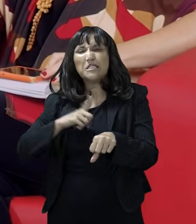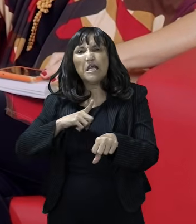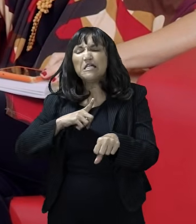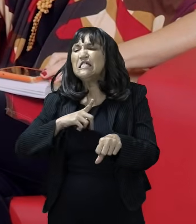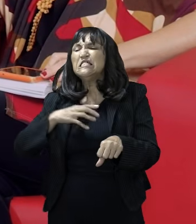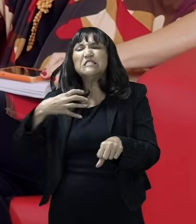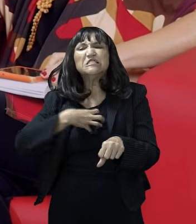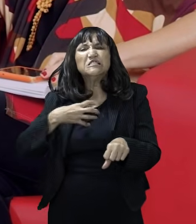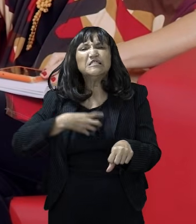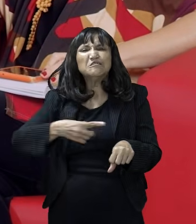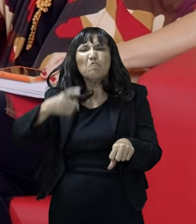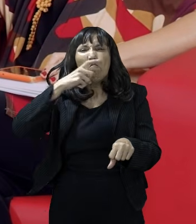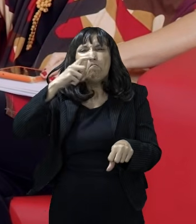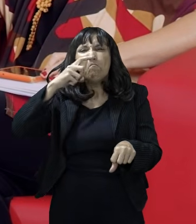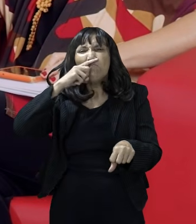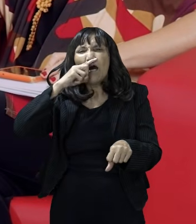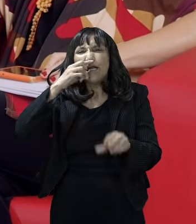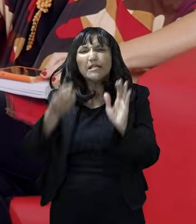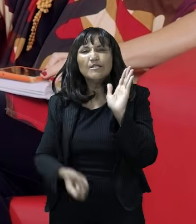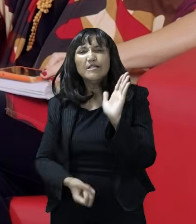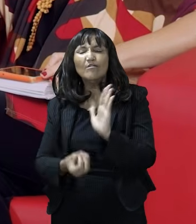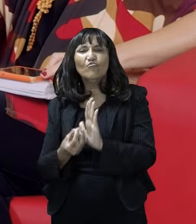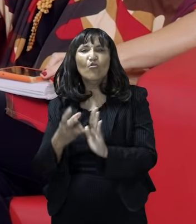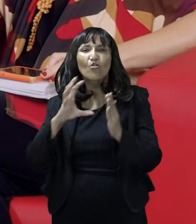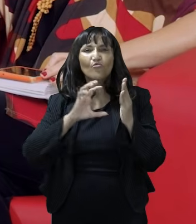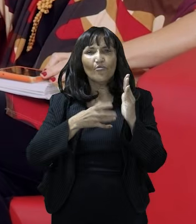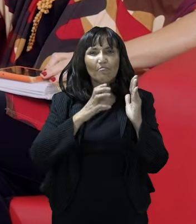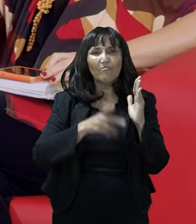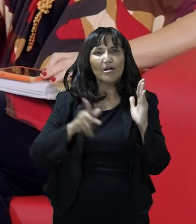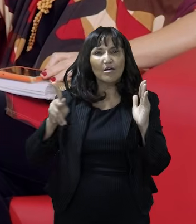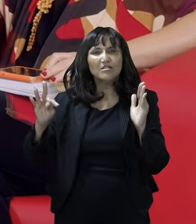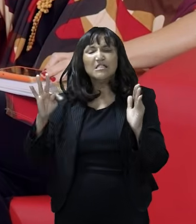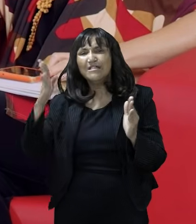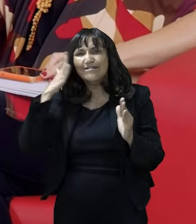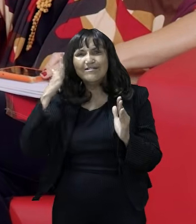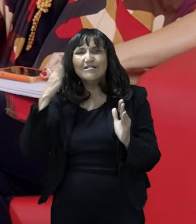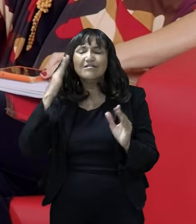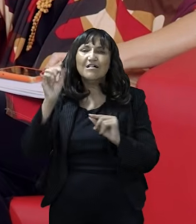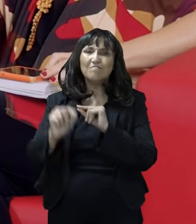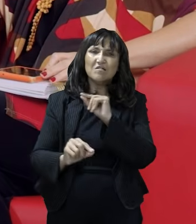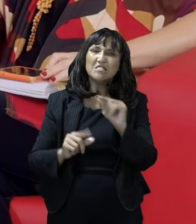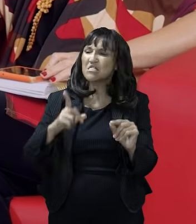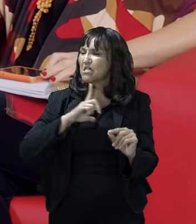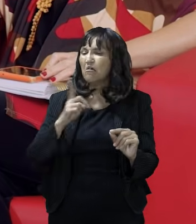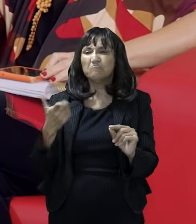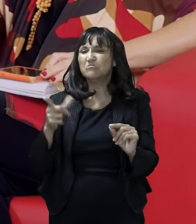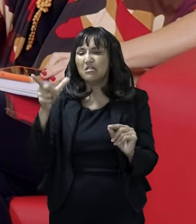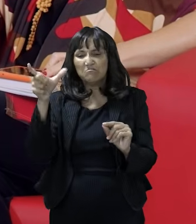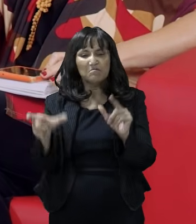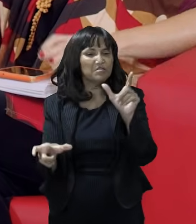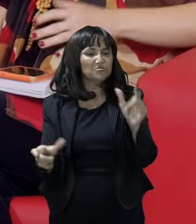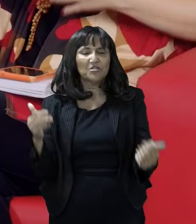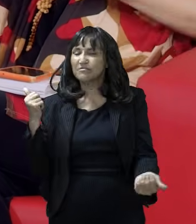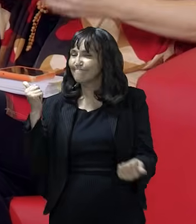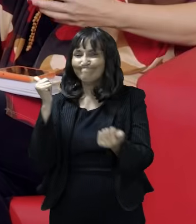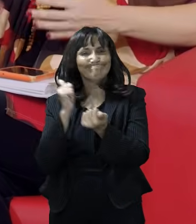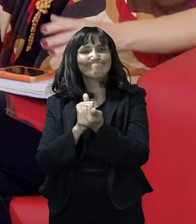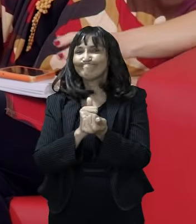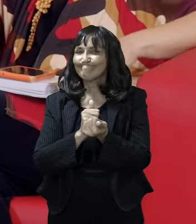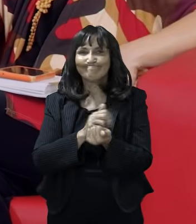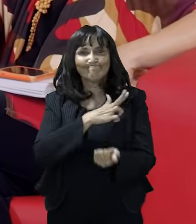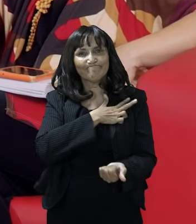para com ele e tal. Então ele sabe que ele não tem uma pessoa que vai substituir. Que é preciso